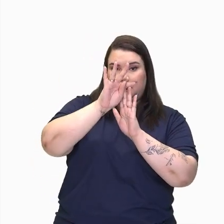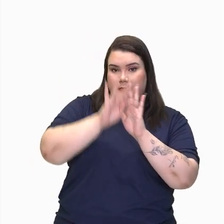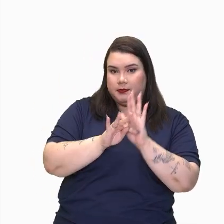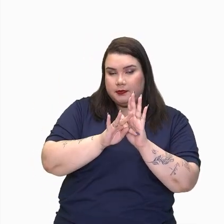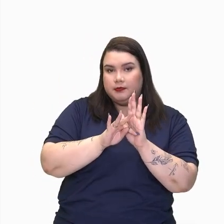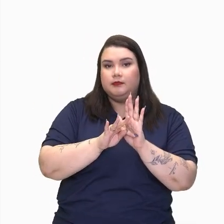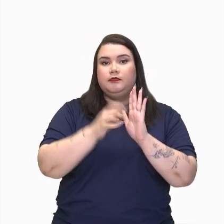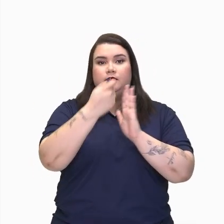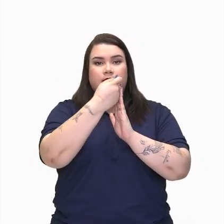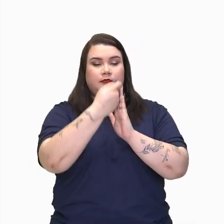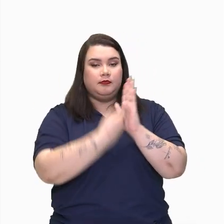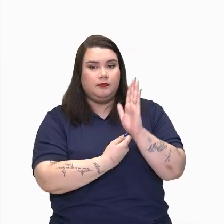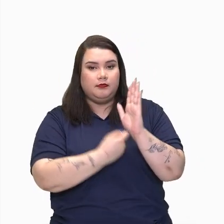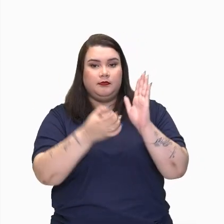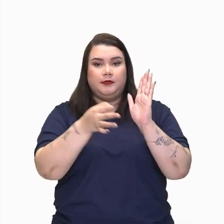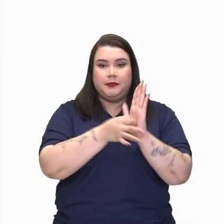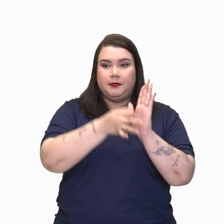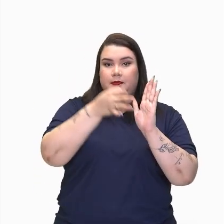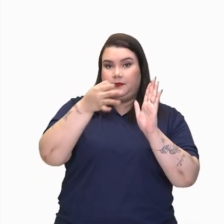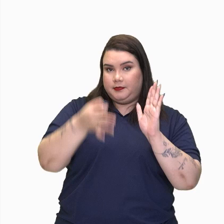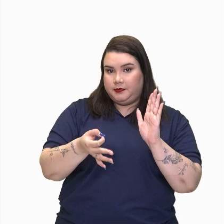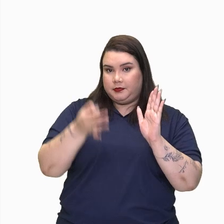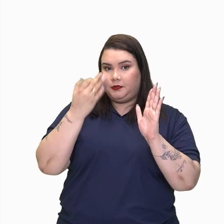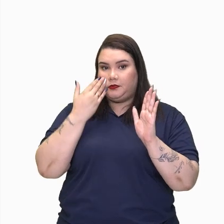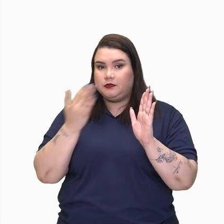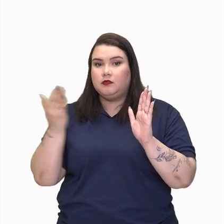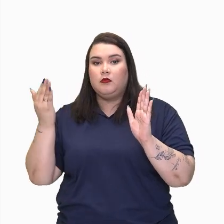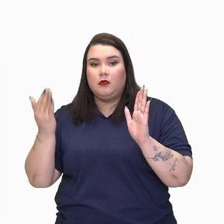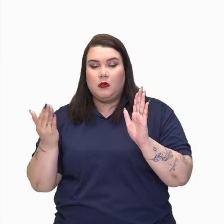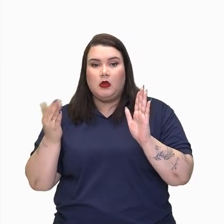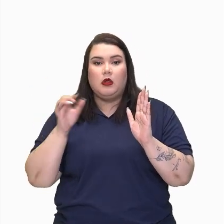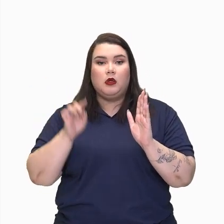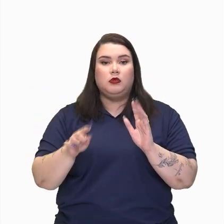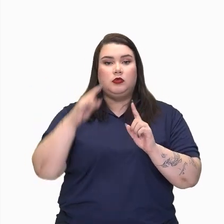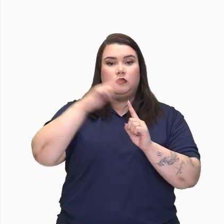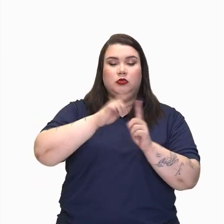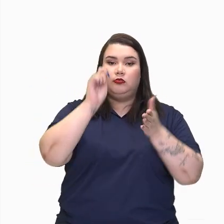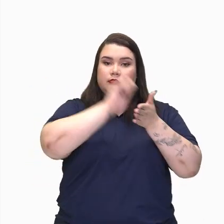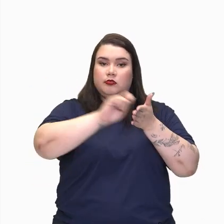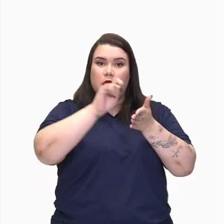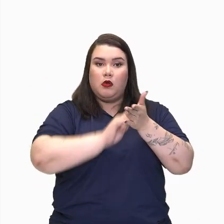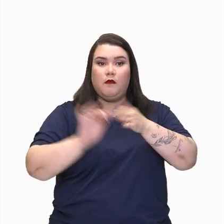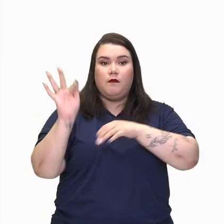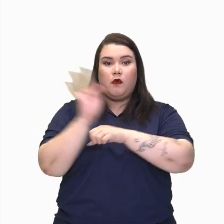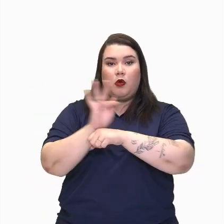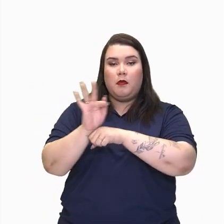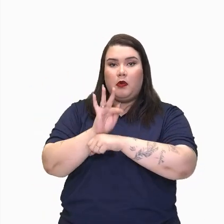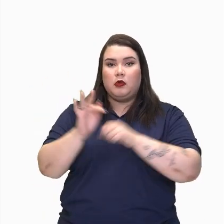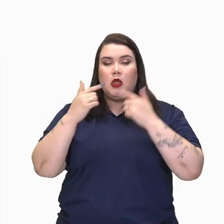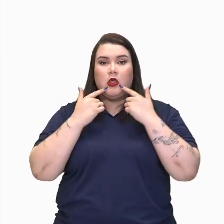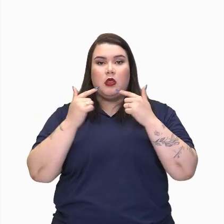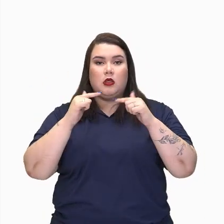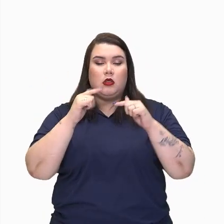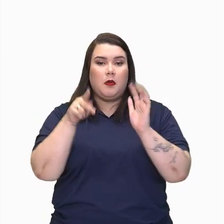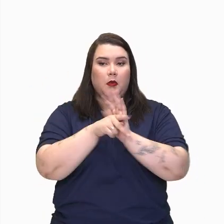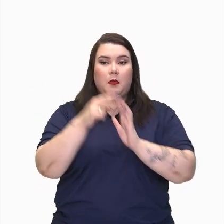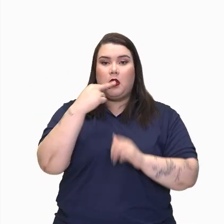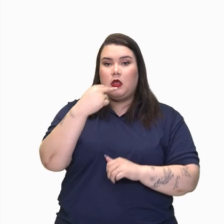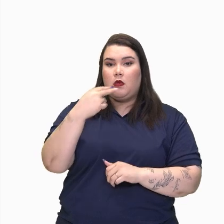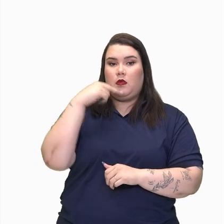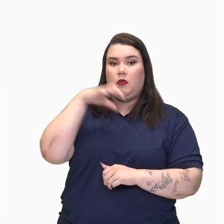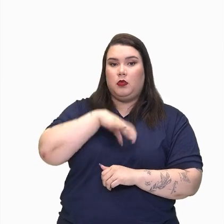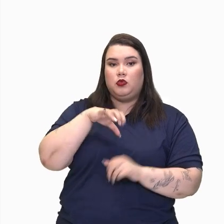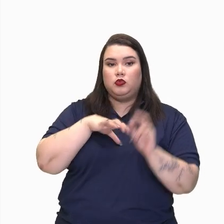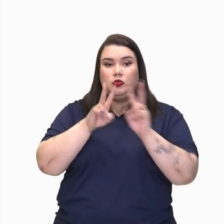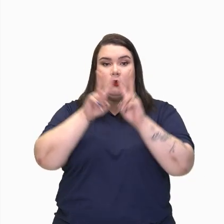grifado. Texto dissertativo argumentativo em modalidade escrita formal da língua portuguesa